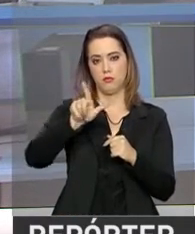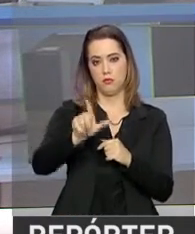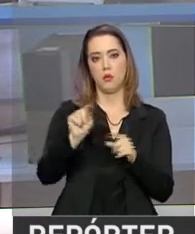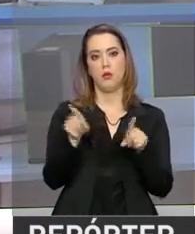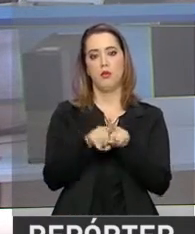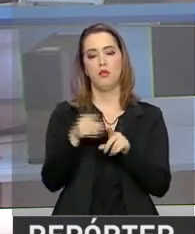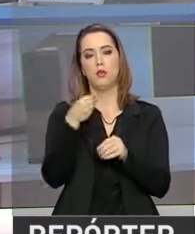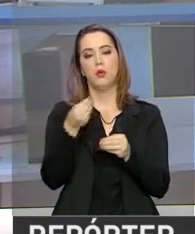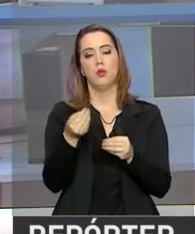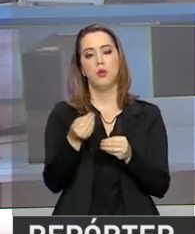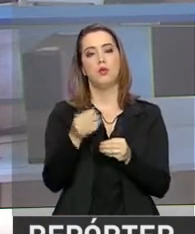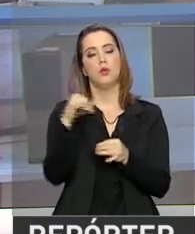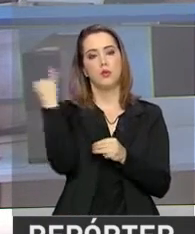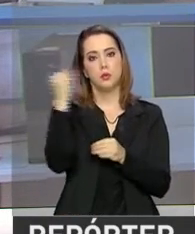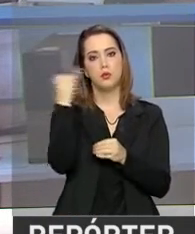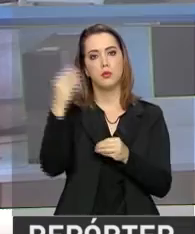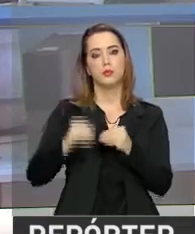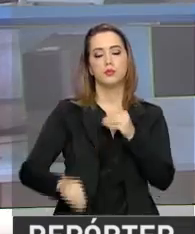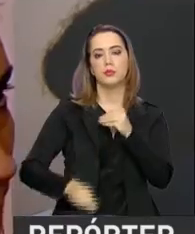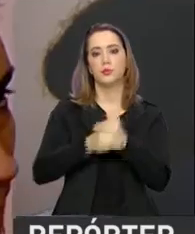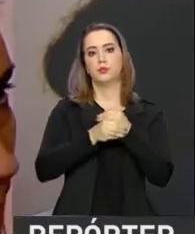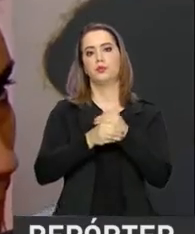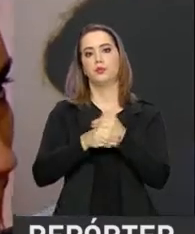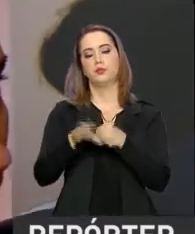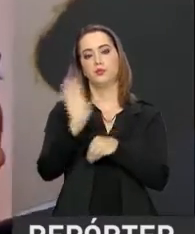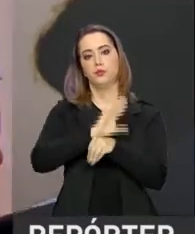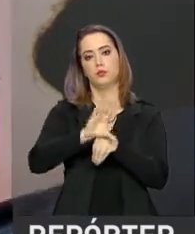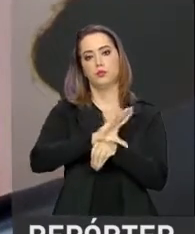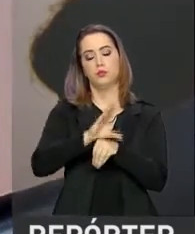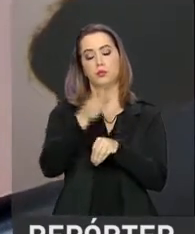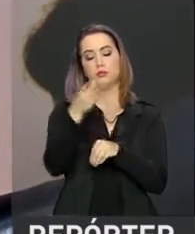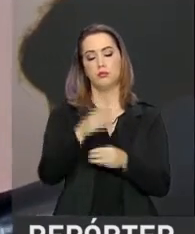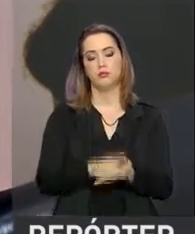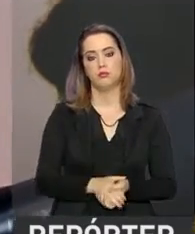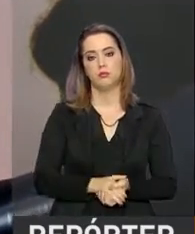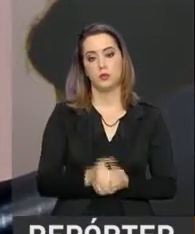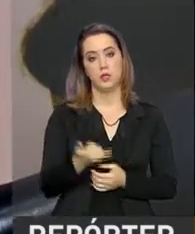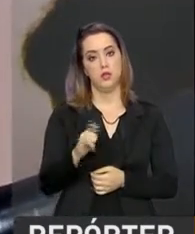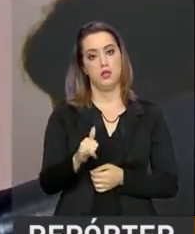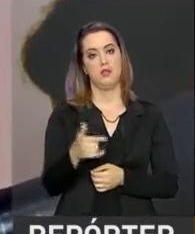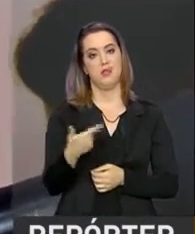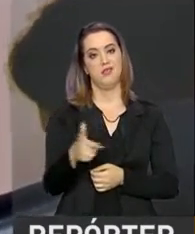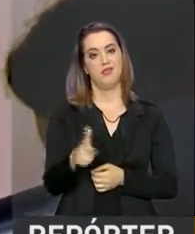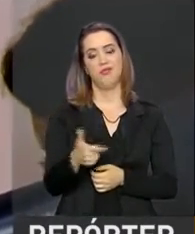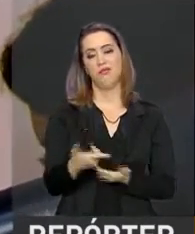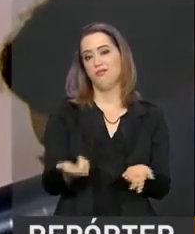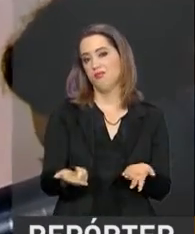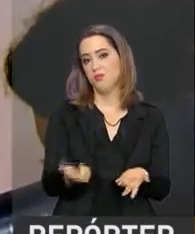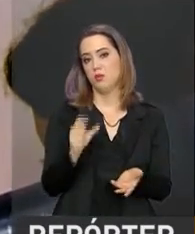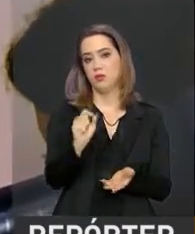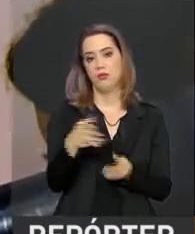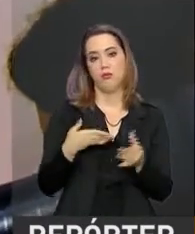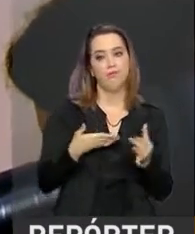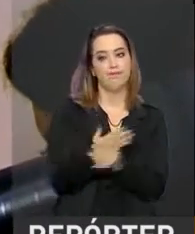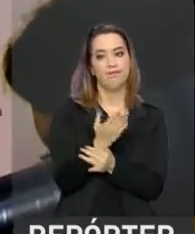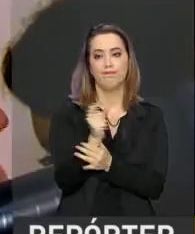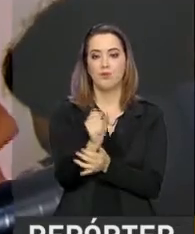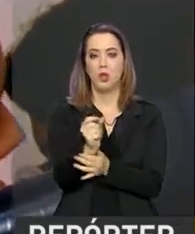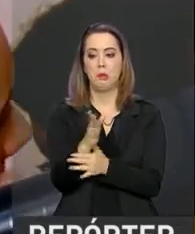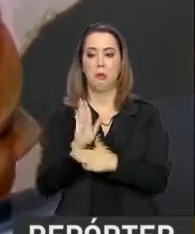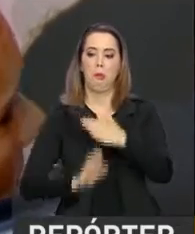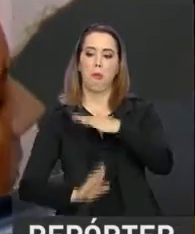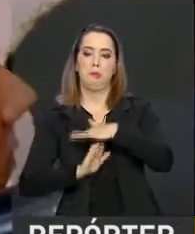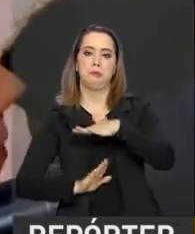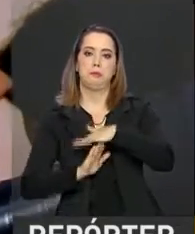Constituição, que limita os gastos públicos. Se nós não tivermos a aprovação da contenção